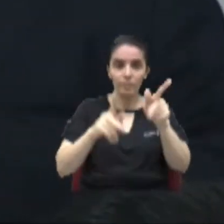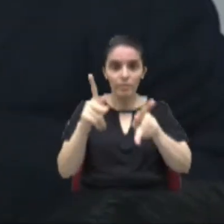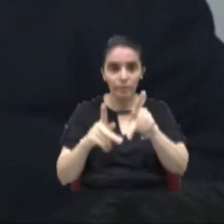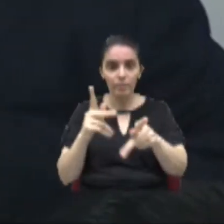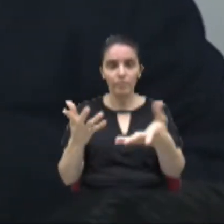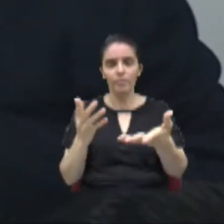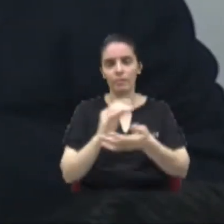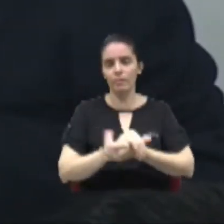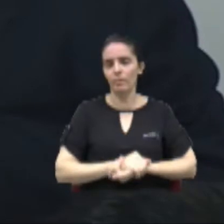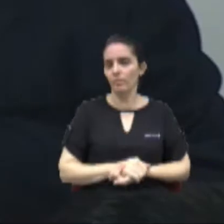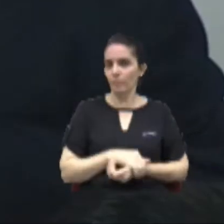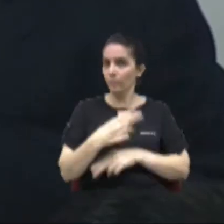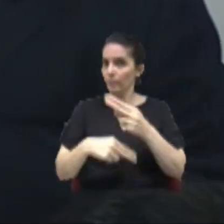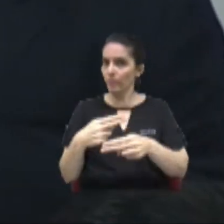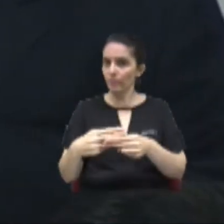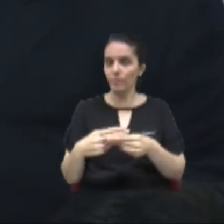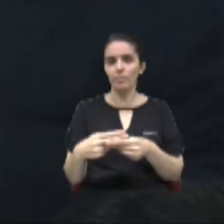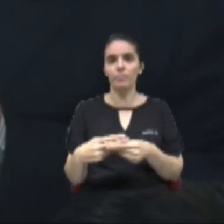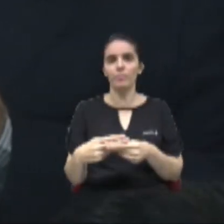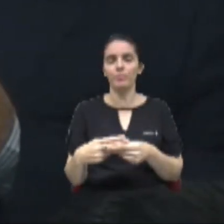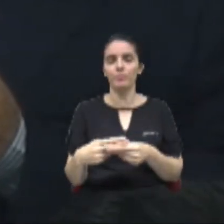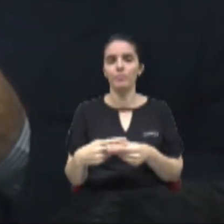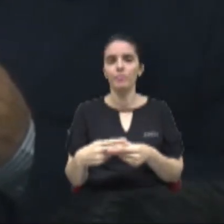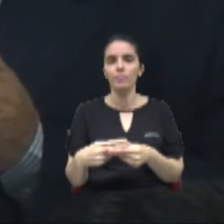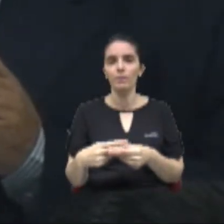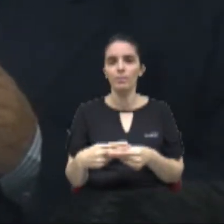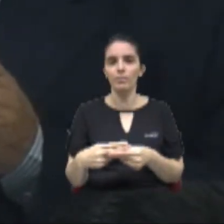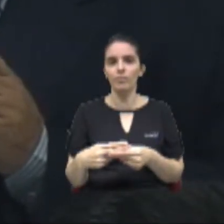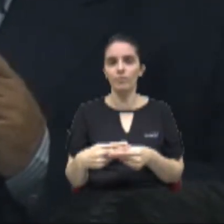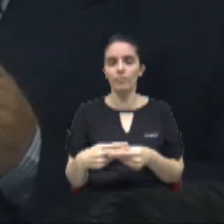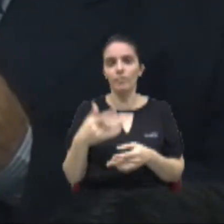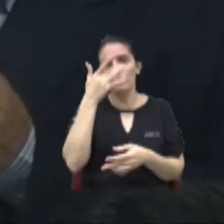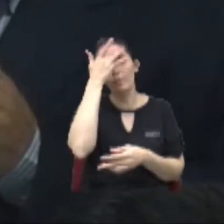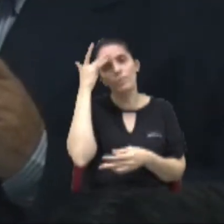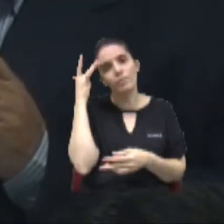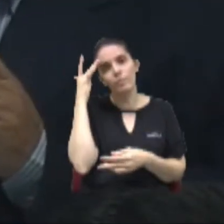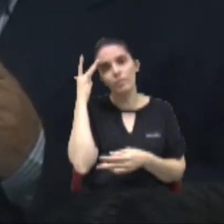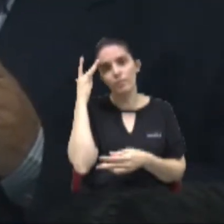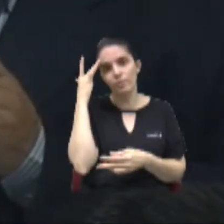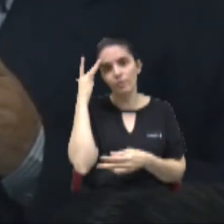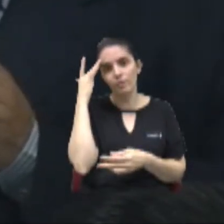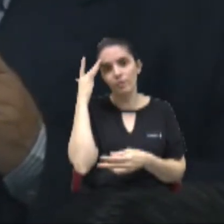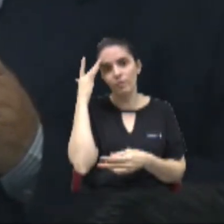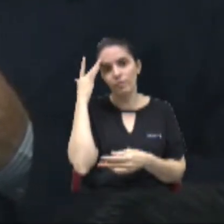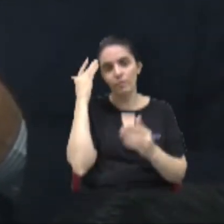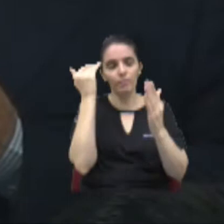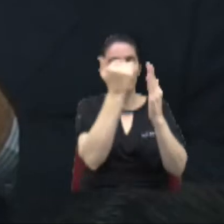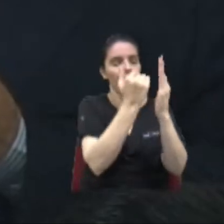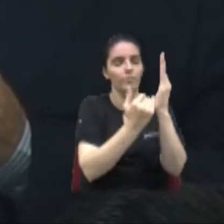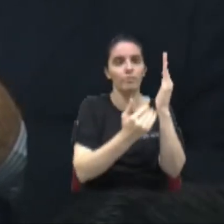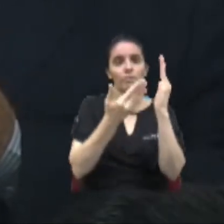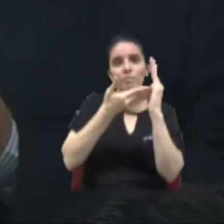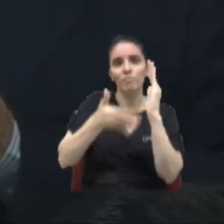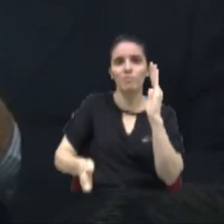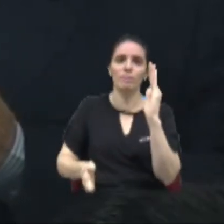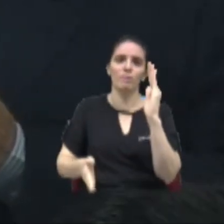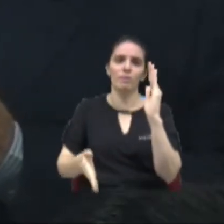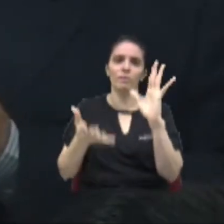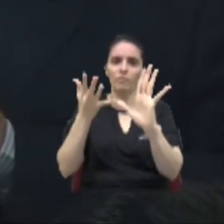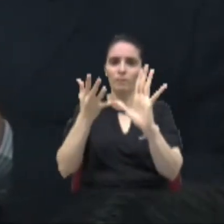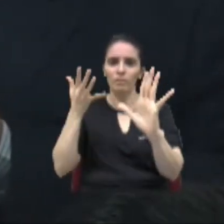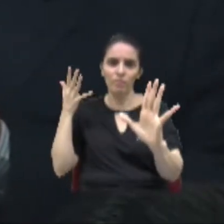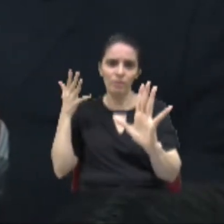pagar aluguel, morava com a família. Então, tudo isso tem que ser alterado. E isso dá uma diferença na